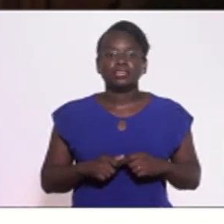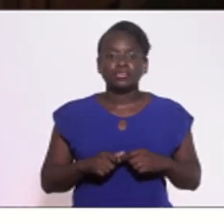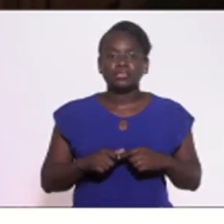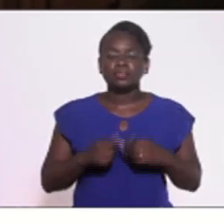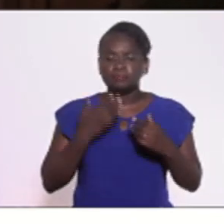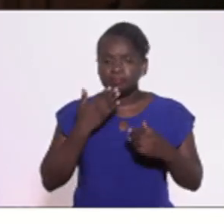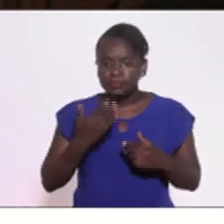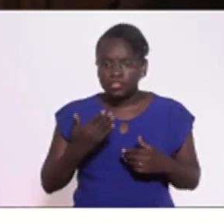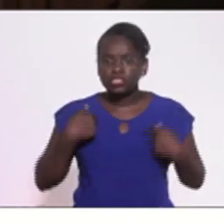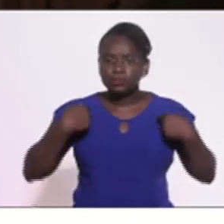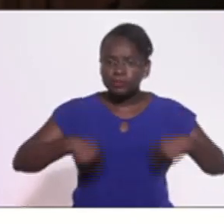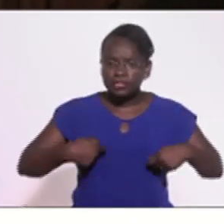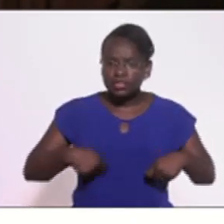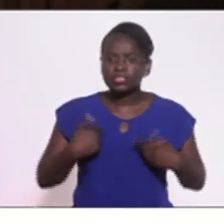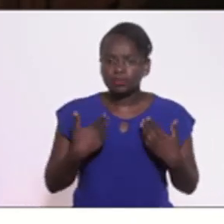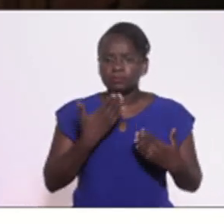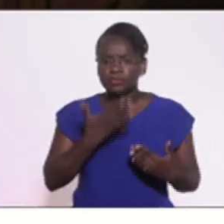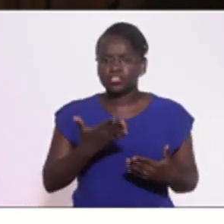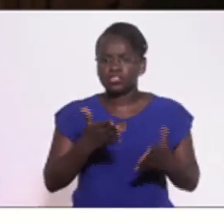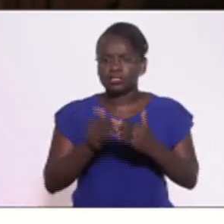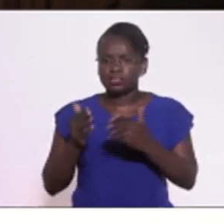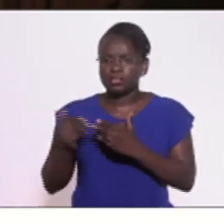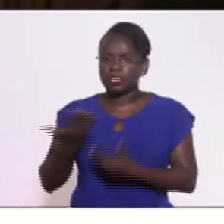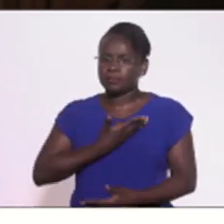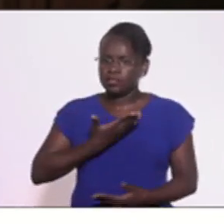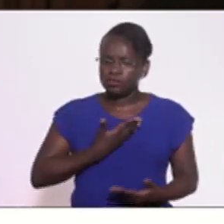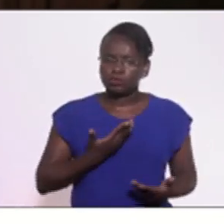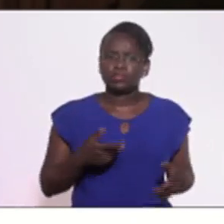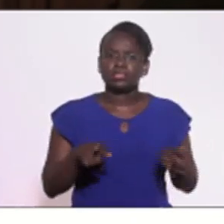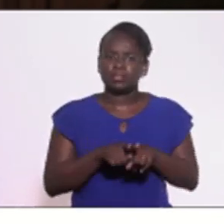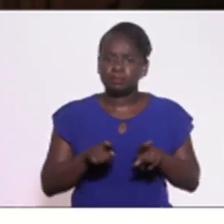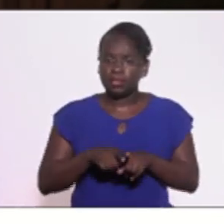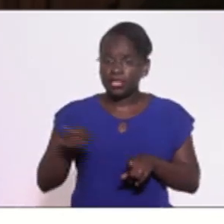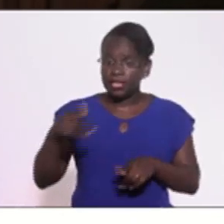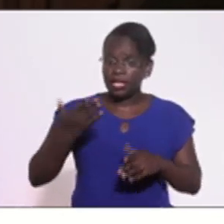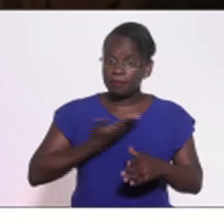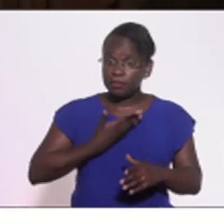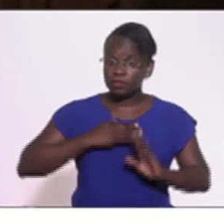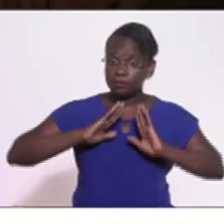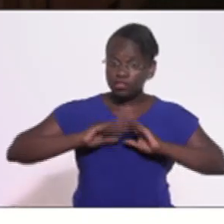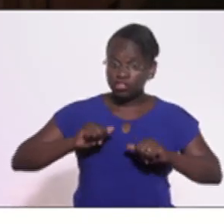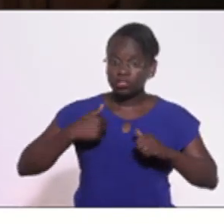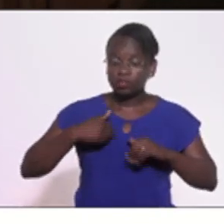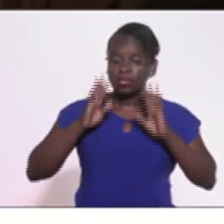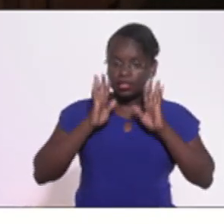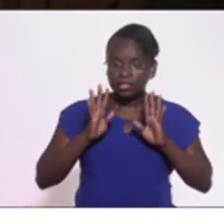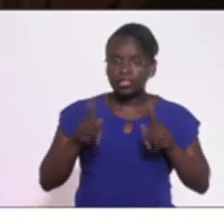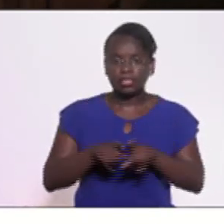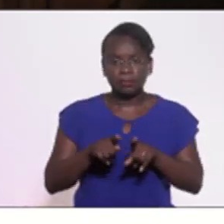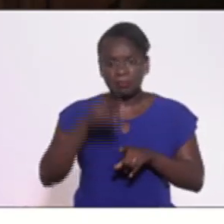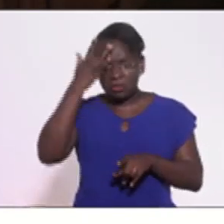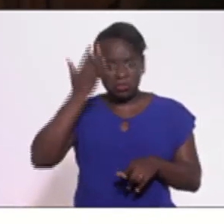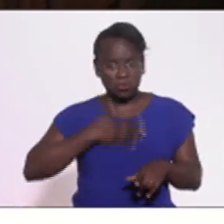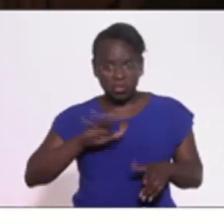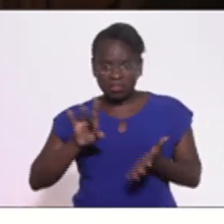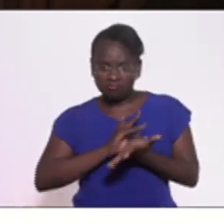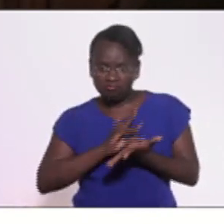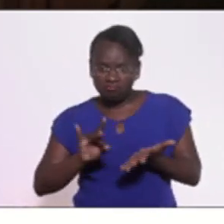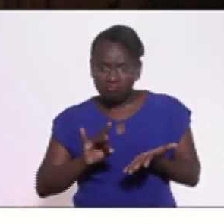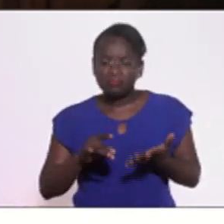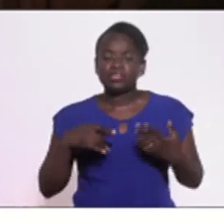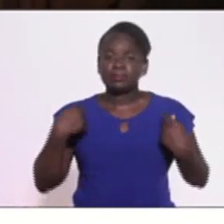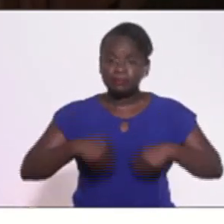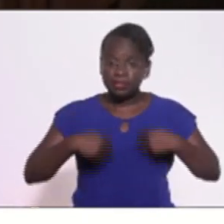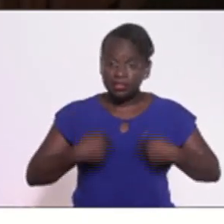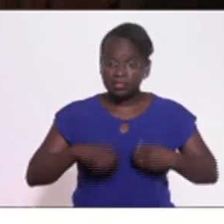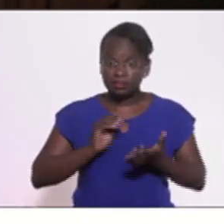solicitar as minhas necessidades aos meus amigos e atender aos meus amigos e até aos inimigos e adversários quando eles